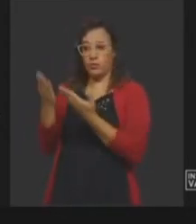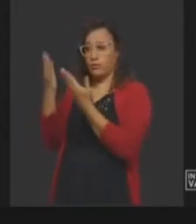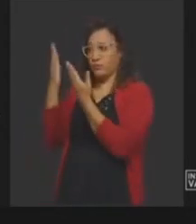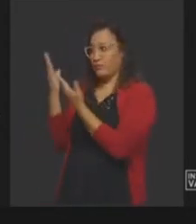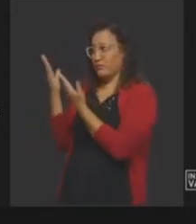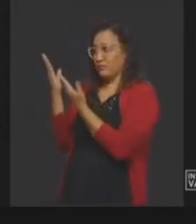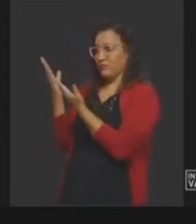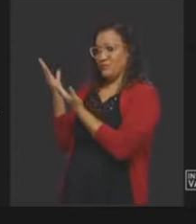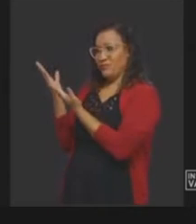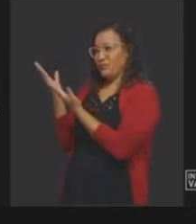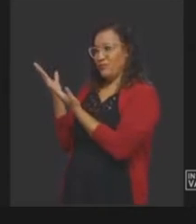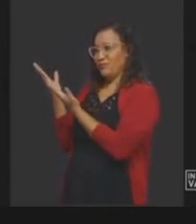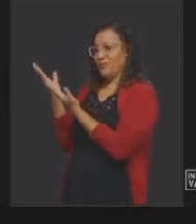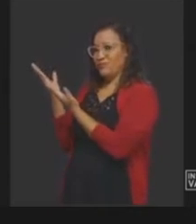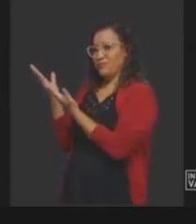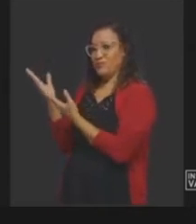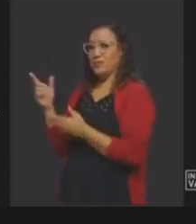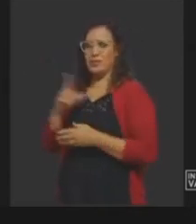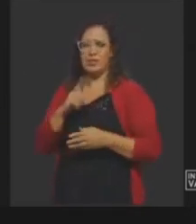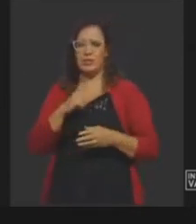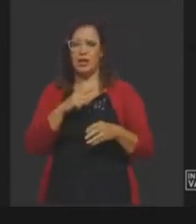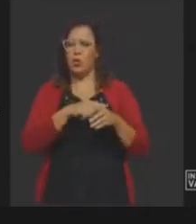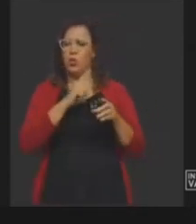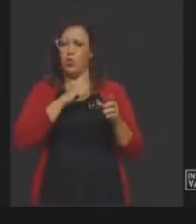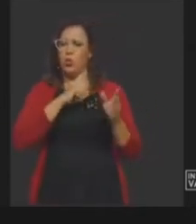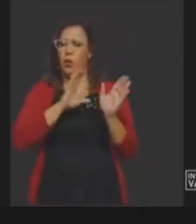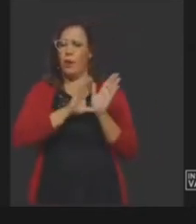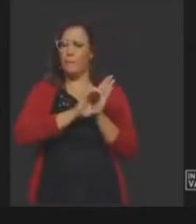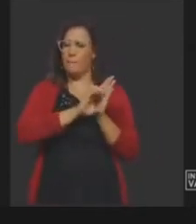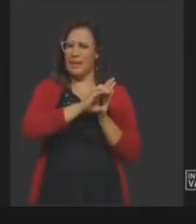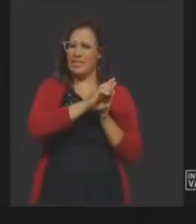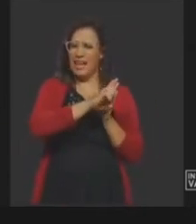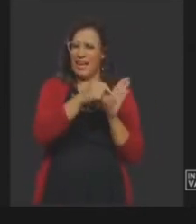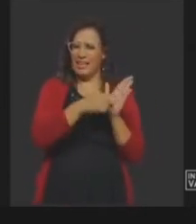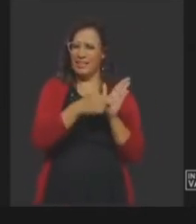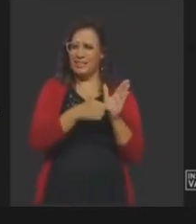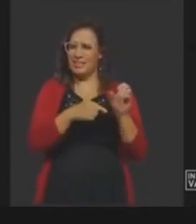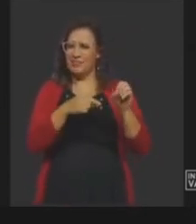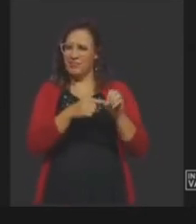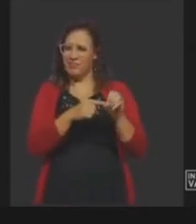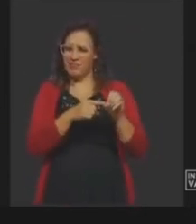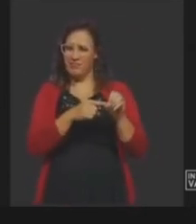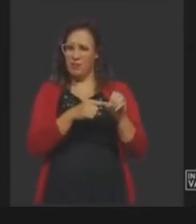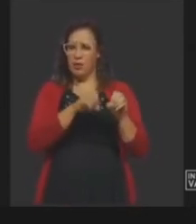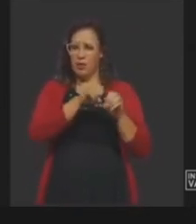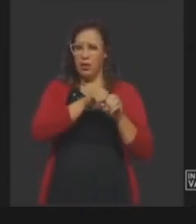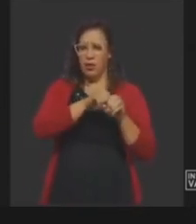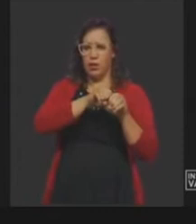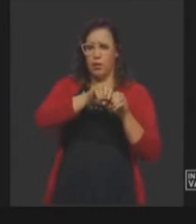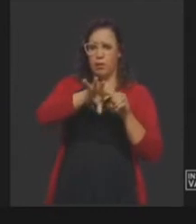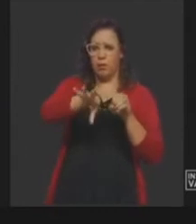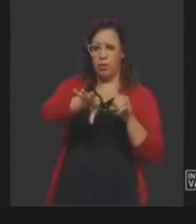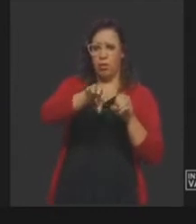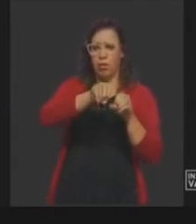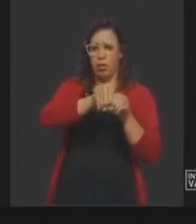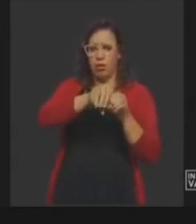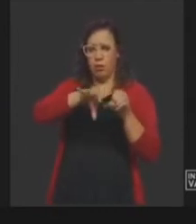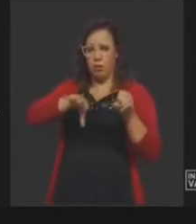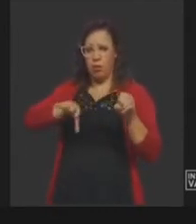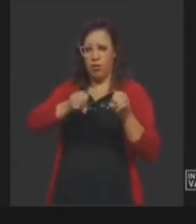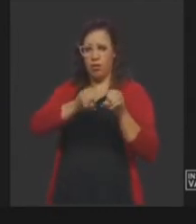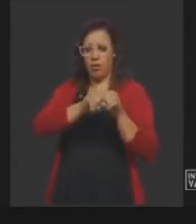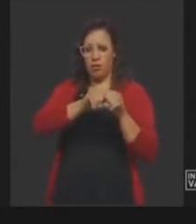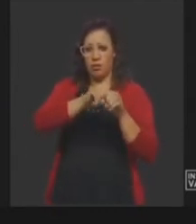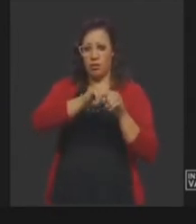aqui, olhando para a figura, né? Você tem uma bactéria apenas. Aí essa bactéria começa a se dividir, vai se dividindo até virar aqui, à